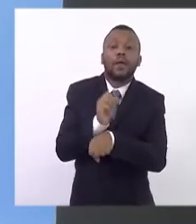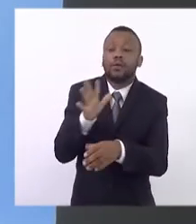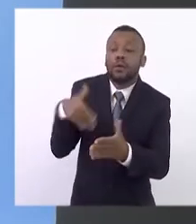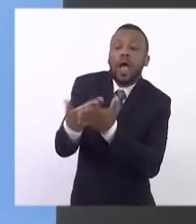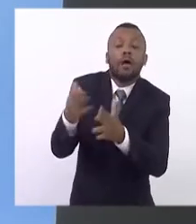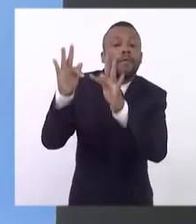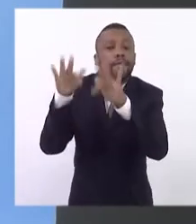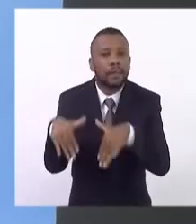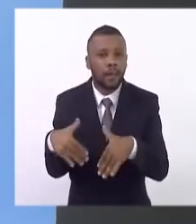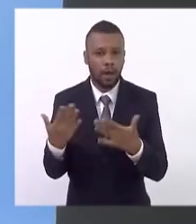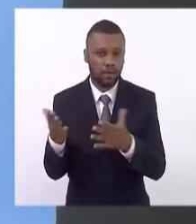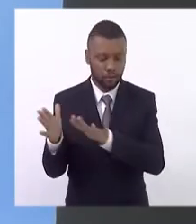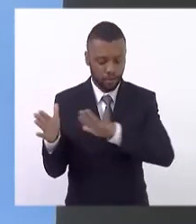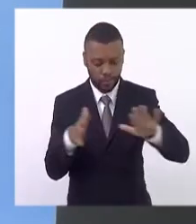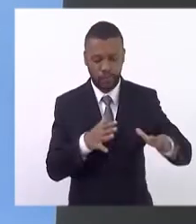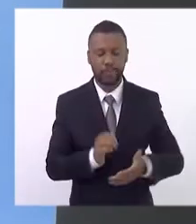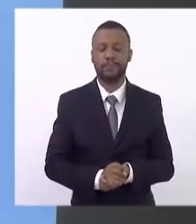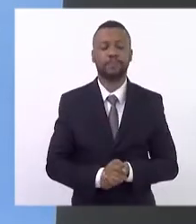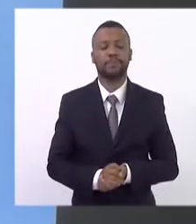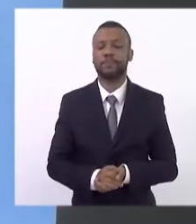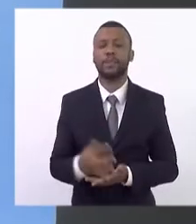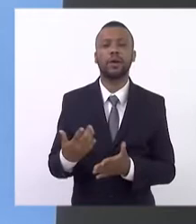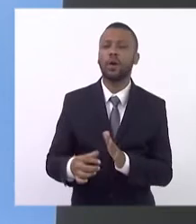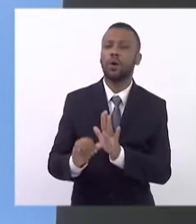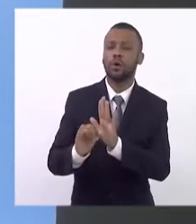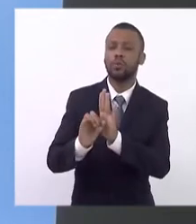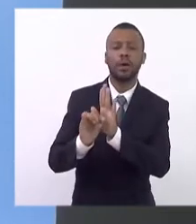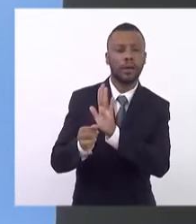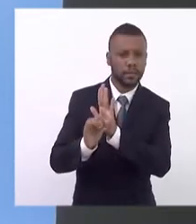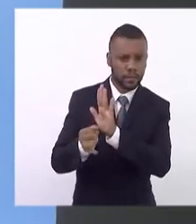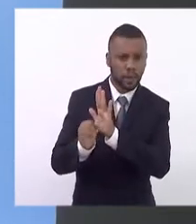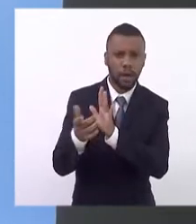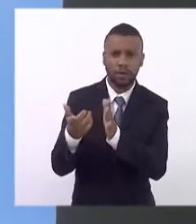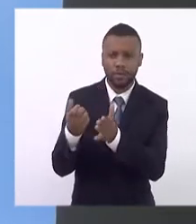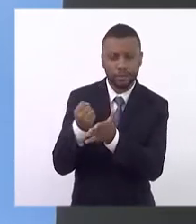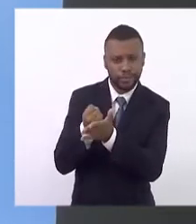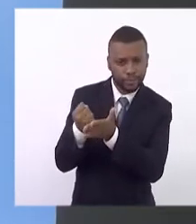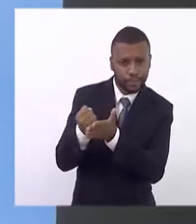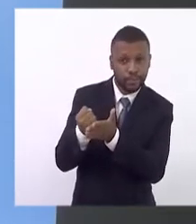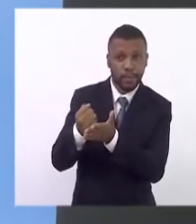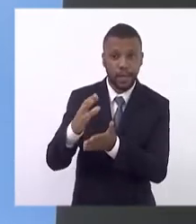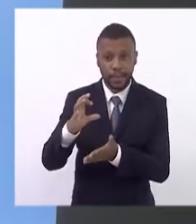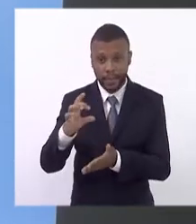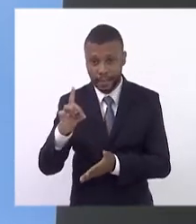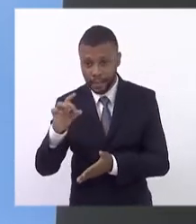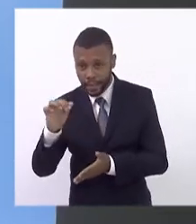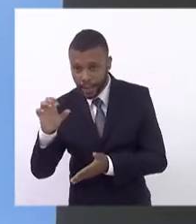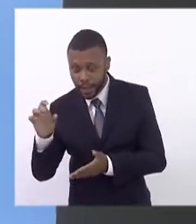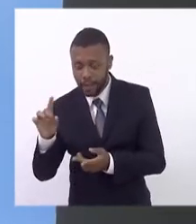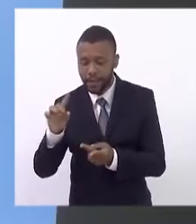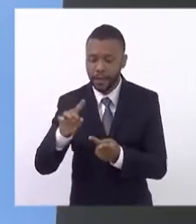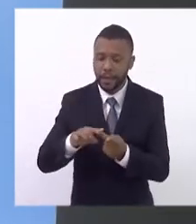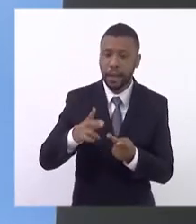No edital de concessão da SEDAI Iniciativa Privada, já